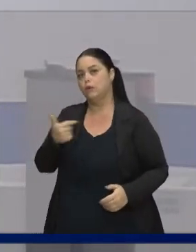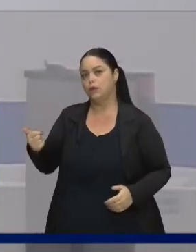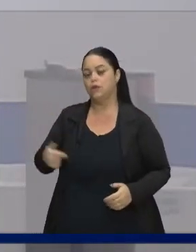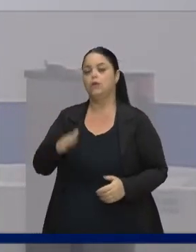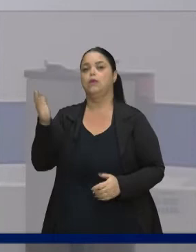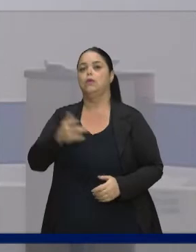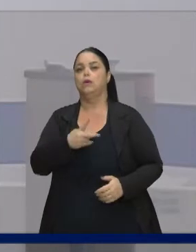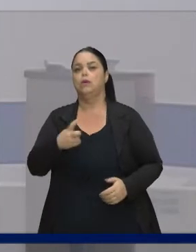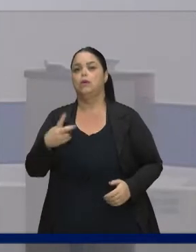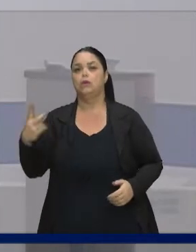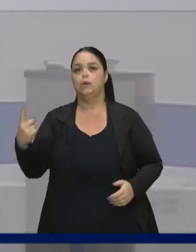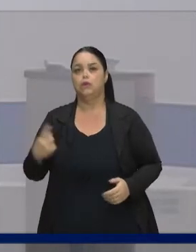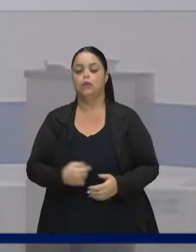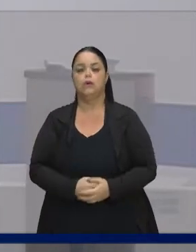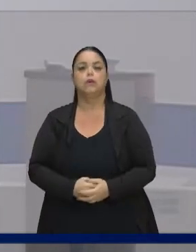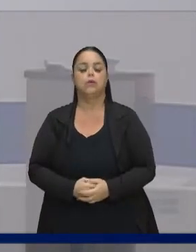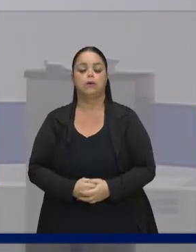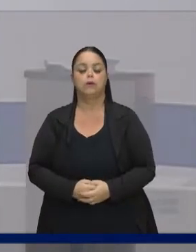12772/2021,